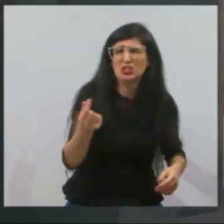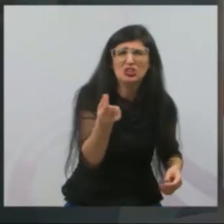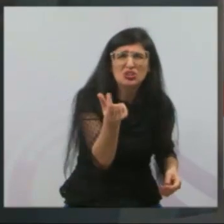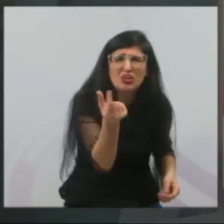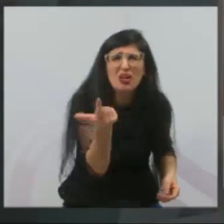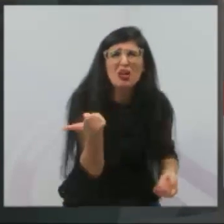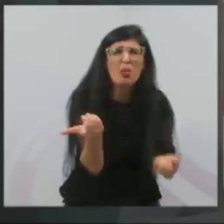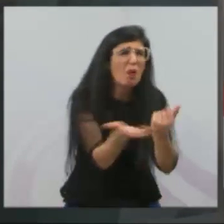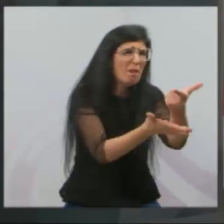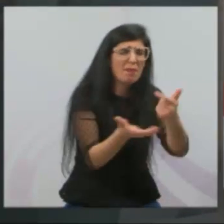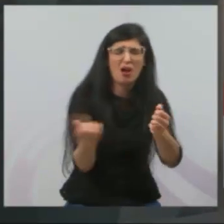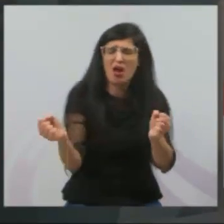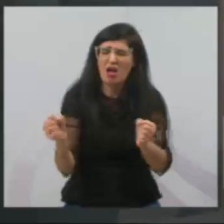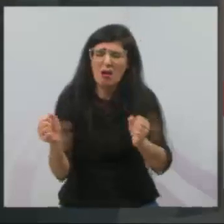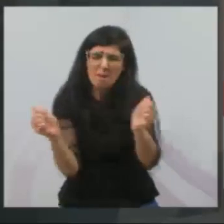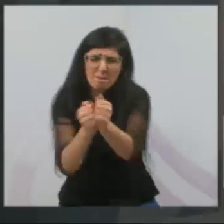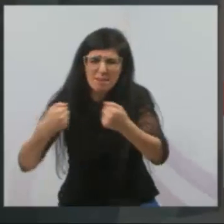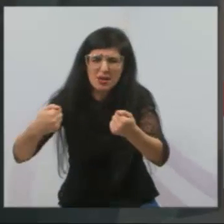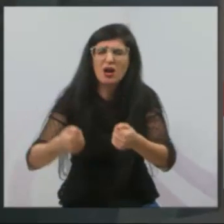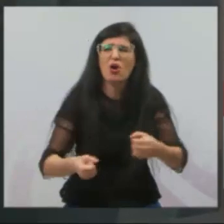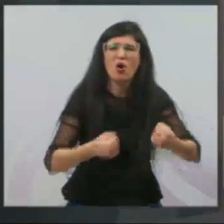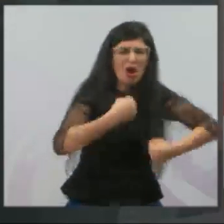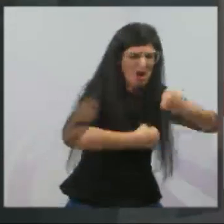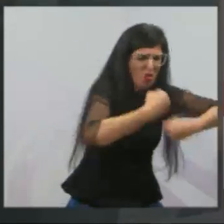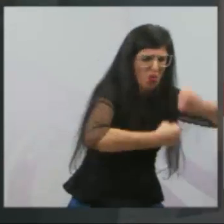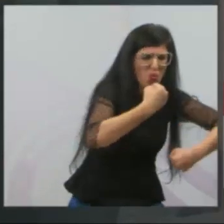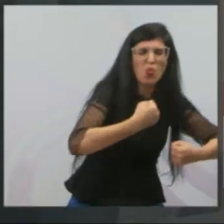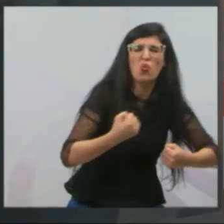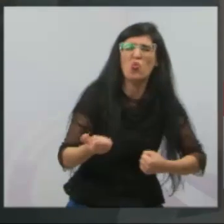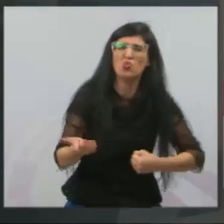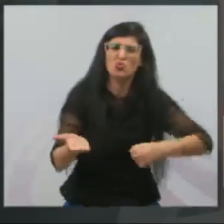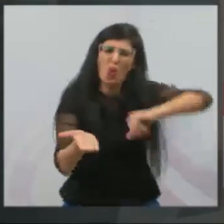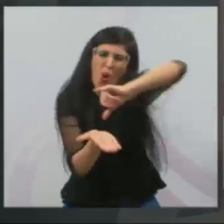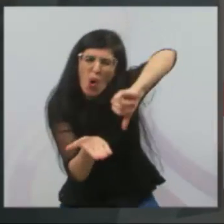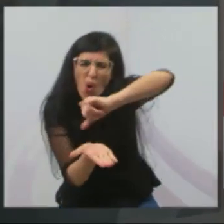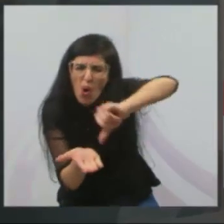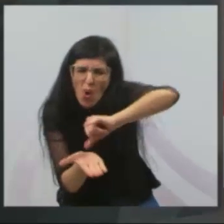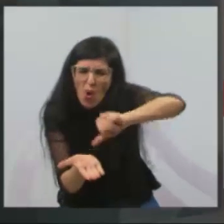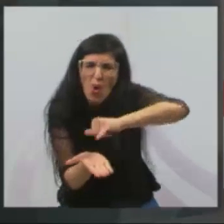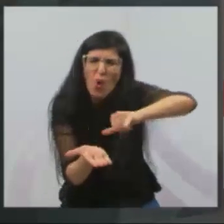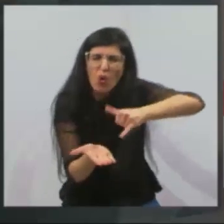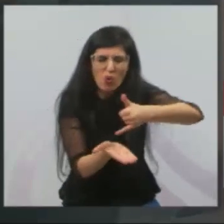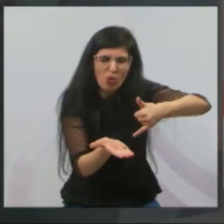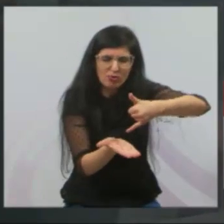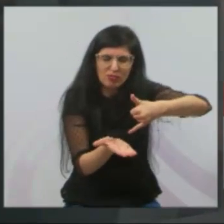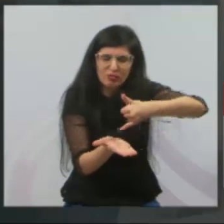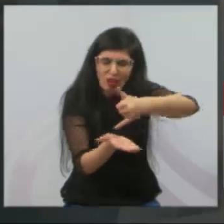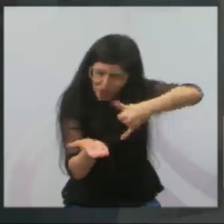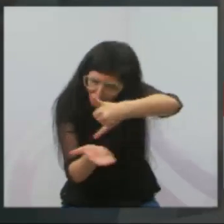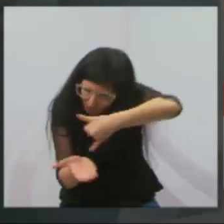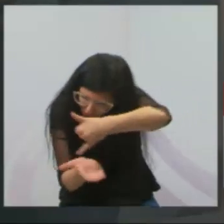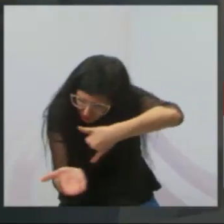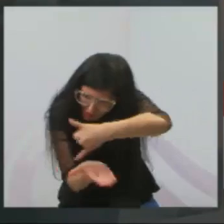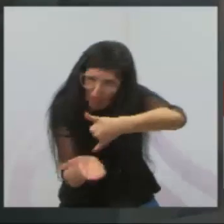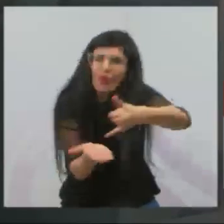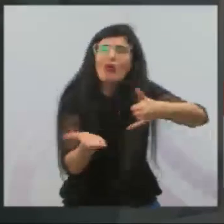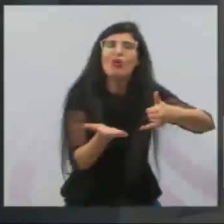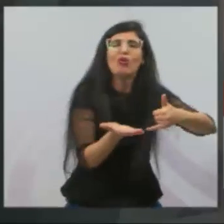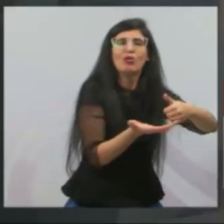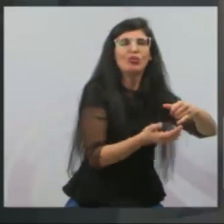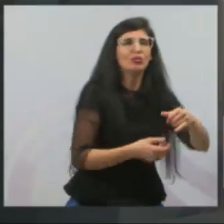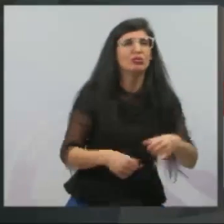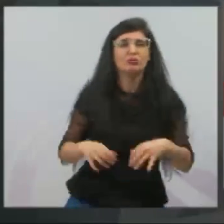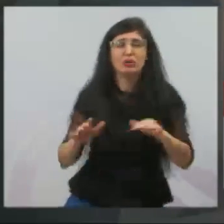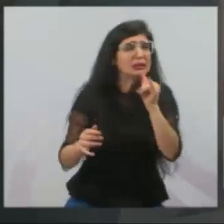de arroz, tirar meia dúzia de latas de óleo não é nada? É sim. É muita coisa. Por isso eu tenho a coragem